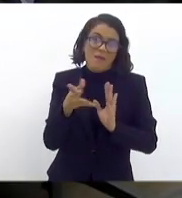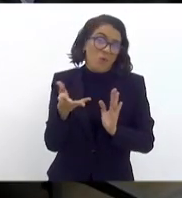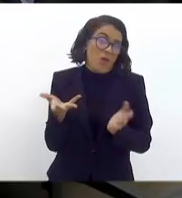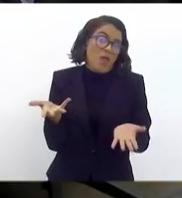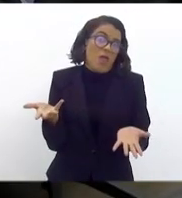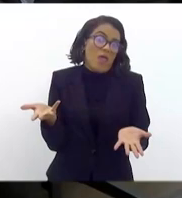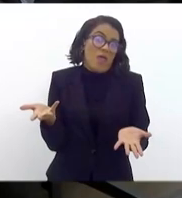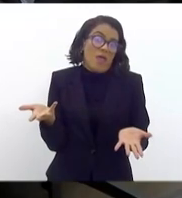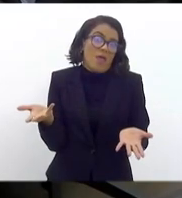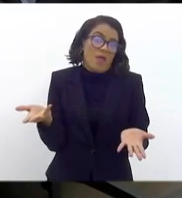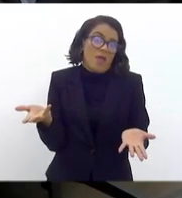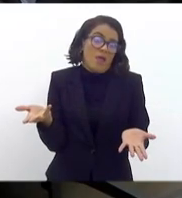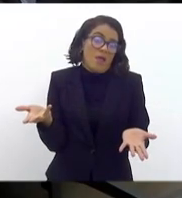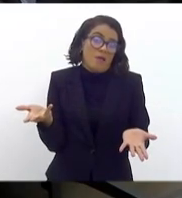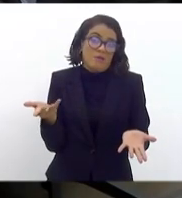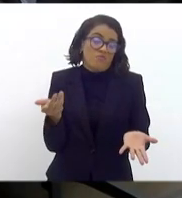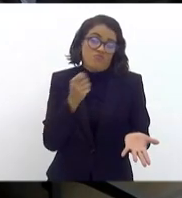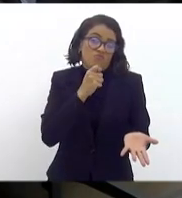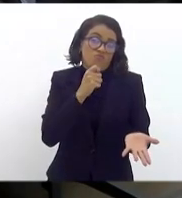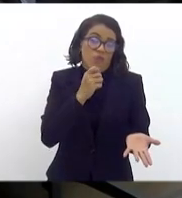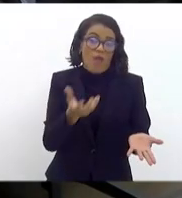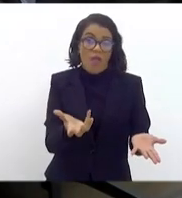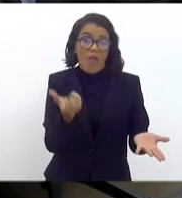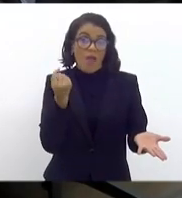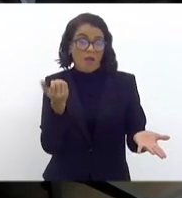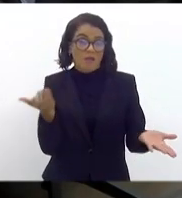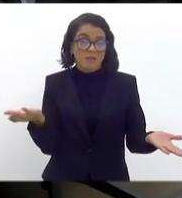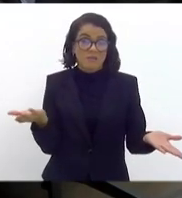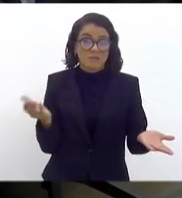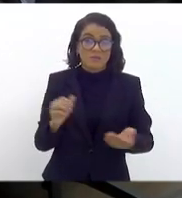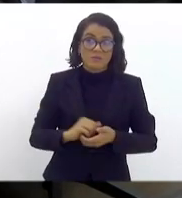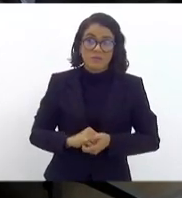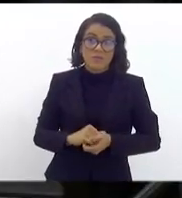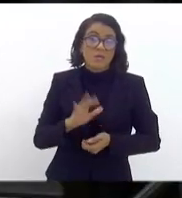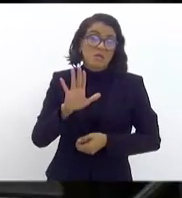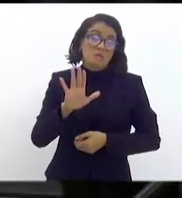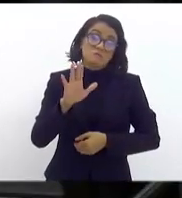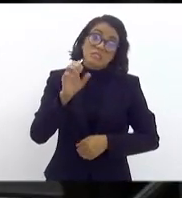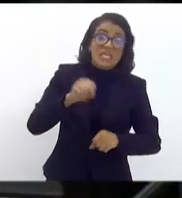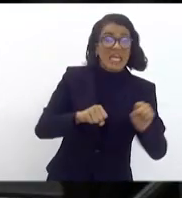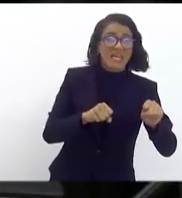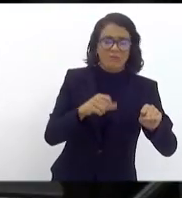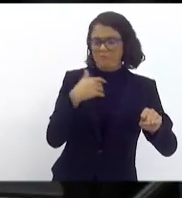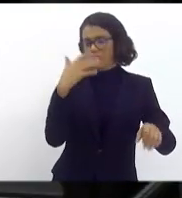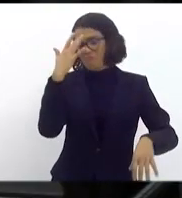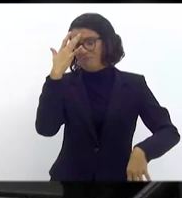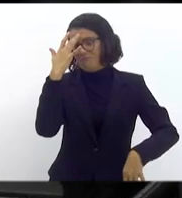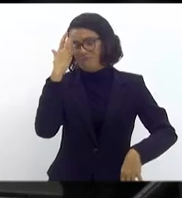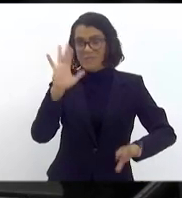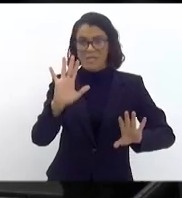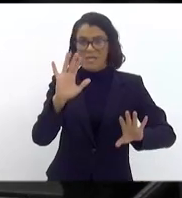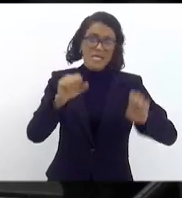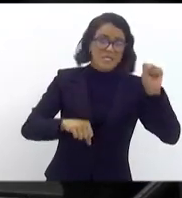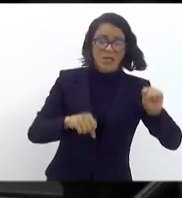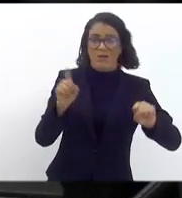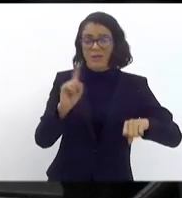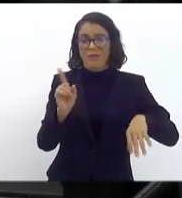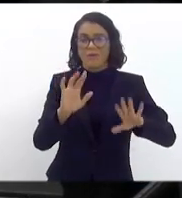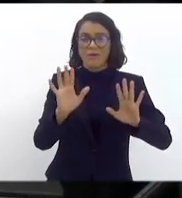parece. Não. Eventualmente não, por exemplo. Eventualmente, vou citar você. Eventualmente sim. Eventualmente sim. É só um